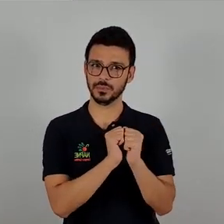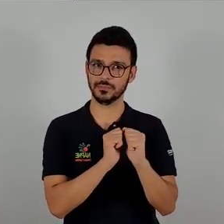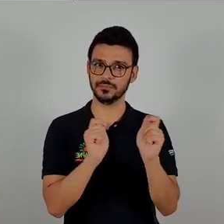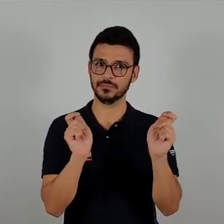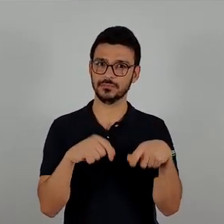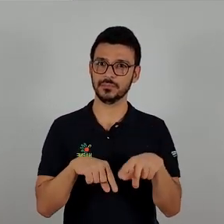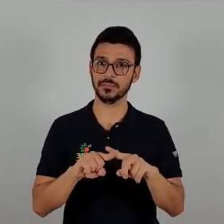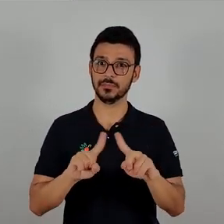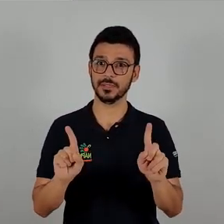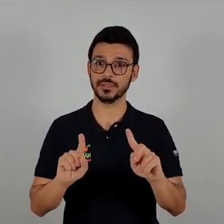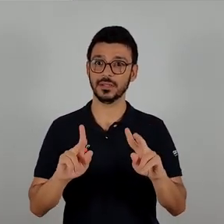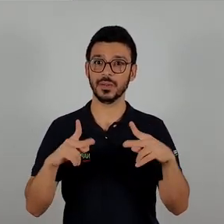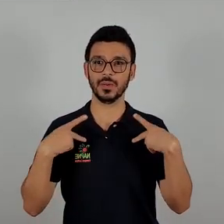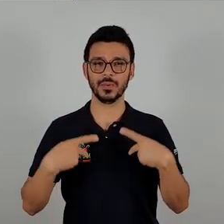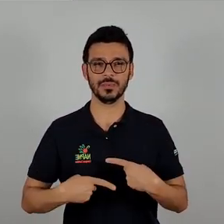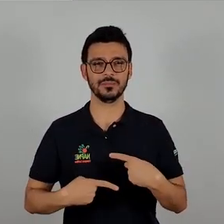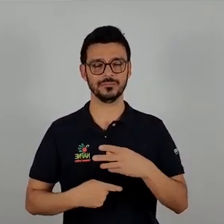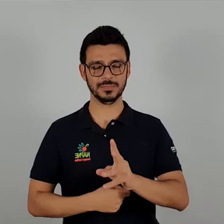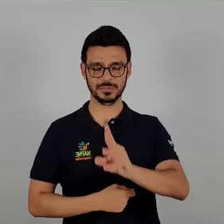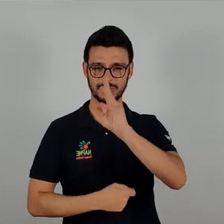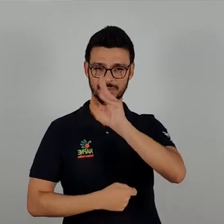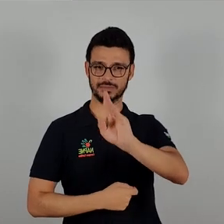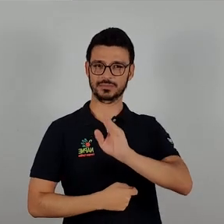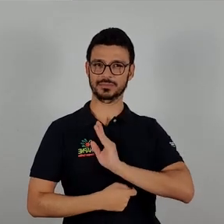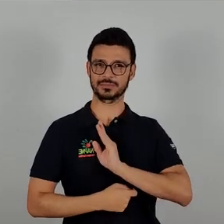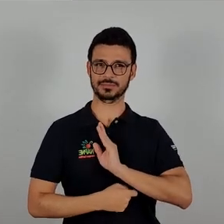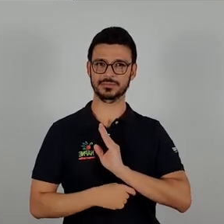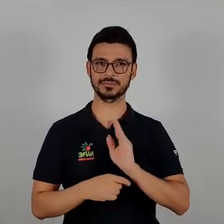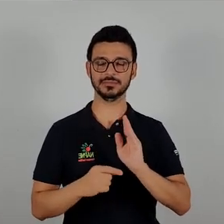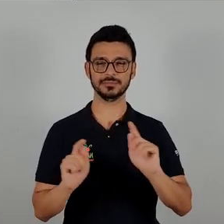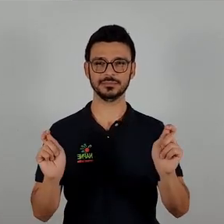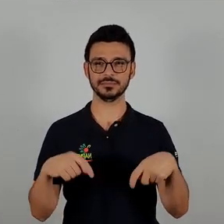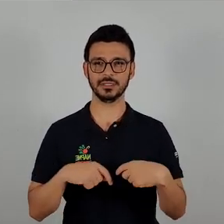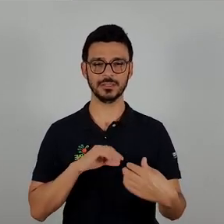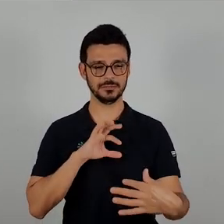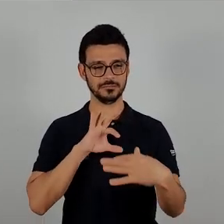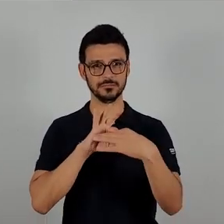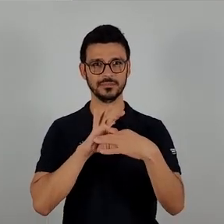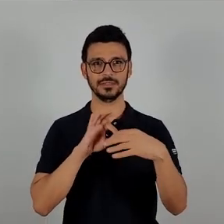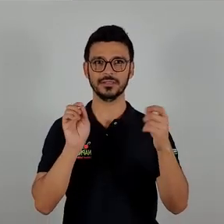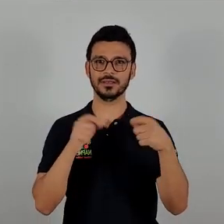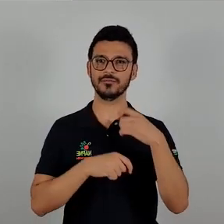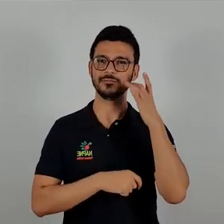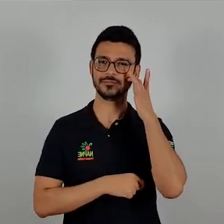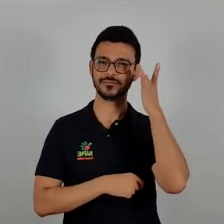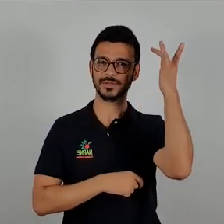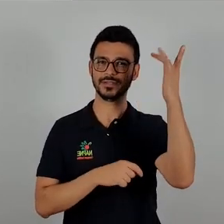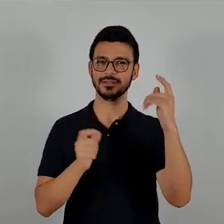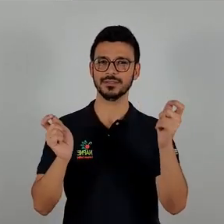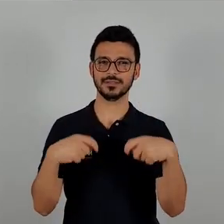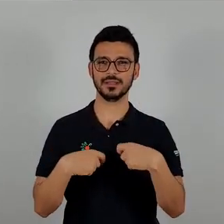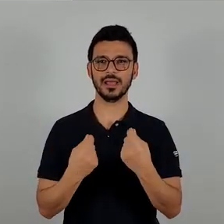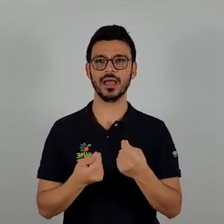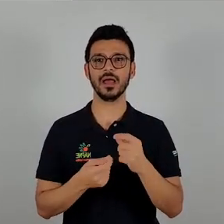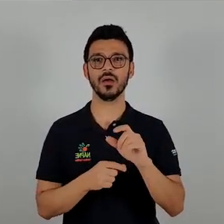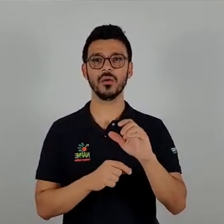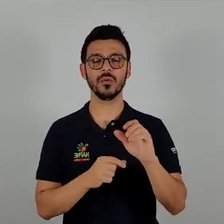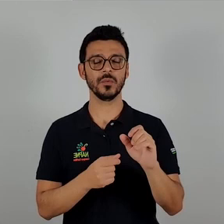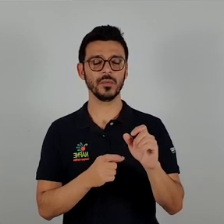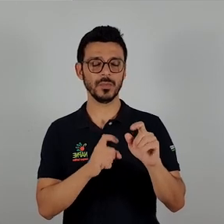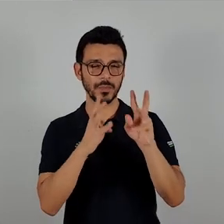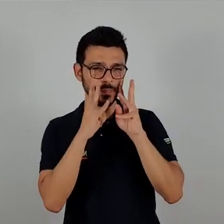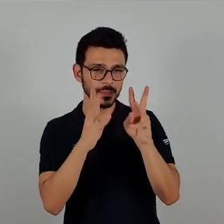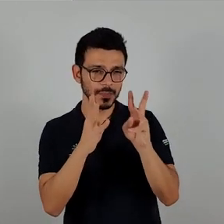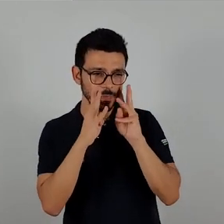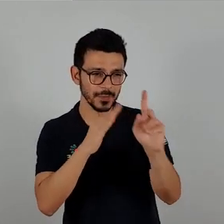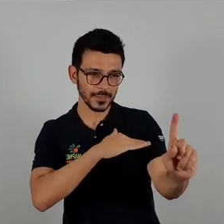por estar mais próximo, em outras cidades eu acabo não pegando muito, então, por conta disso, tá? Exceto casos assim que está sobre acompanhamento de um colega, que nem esses